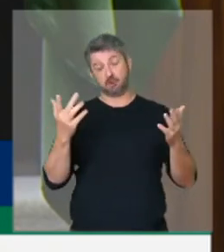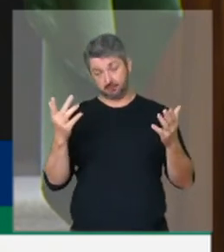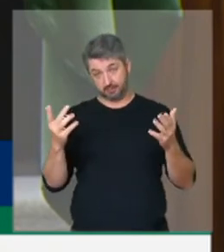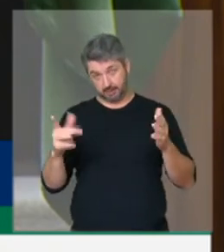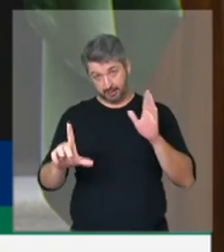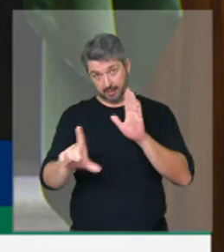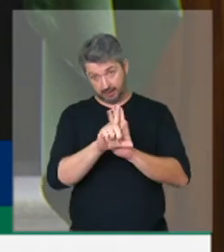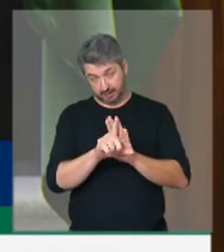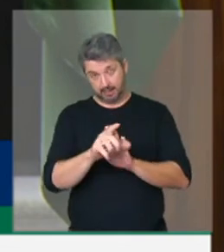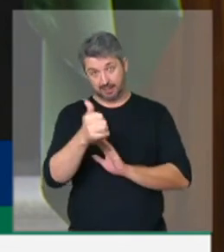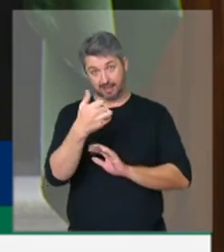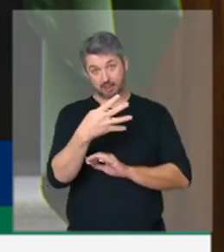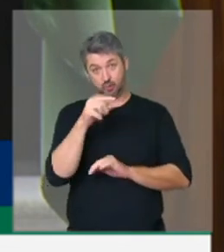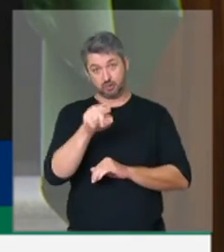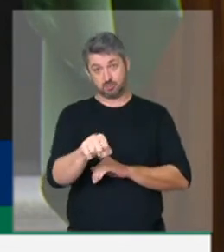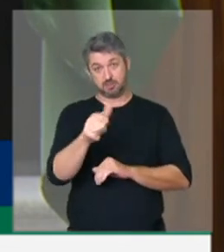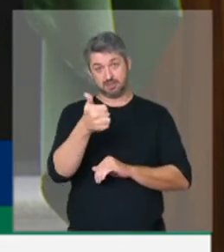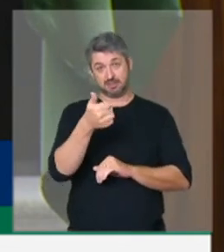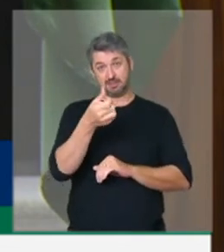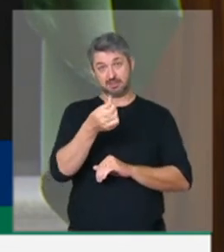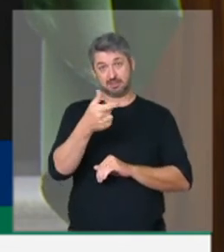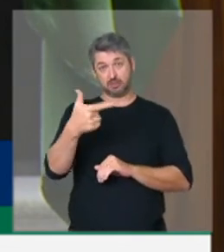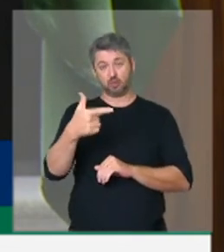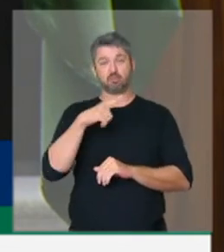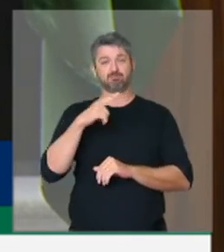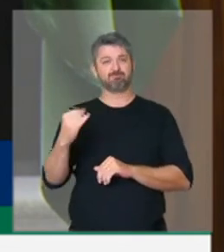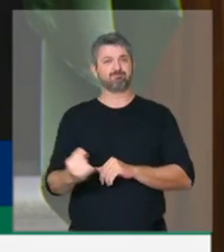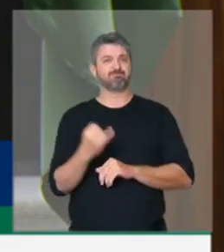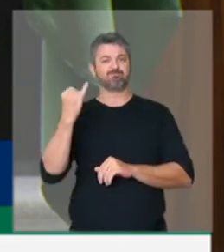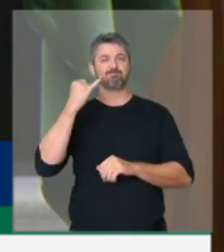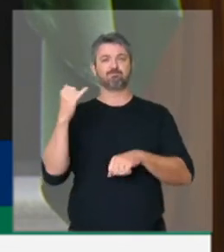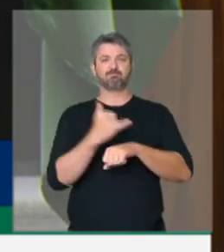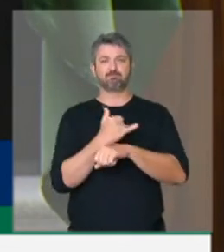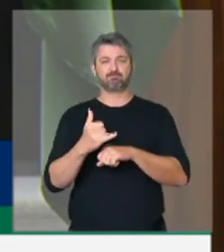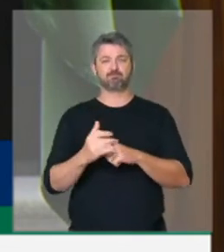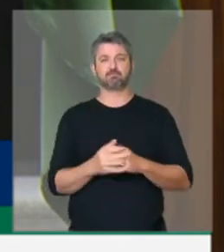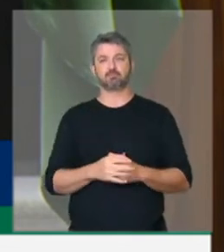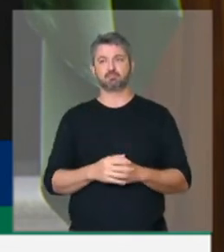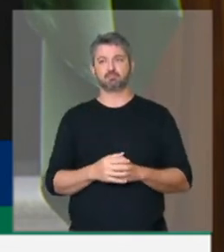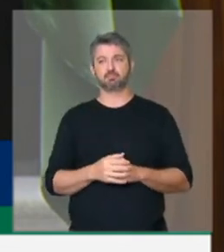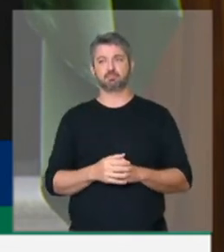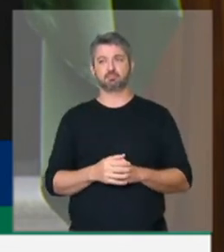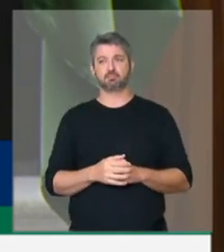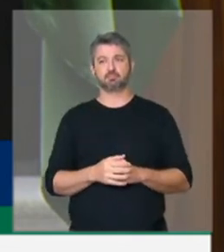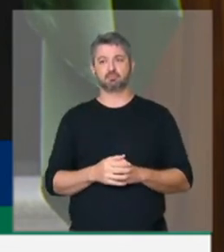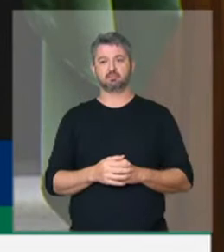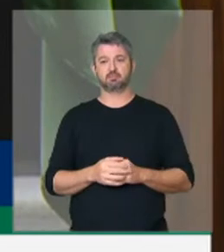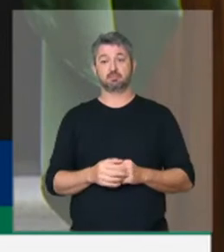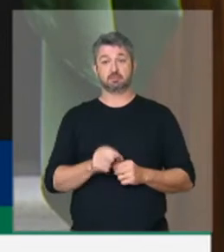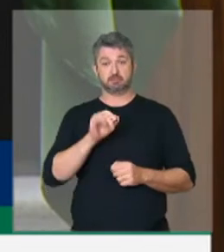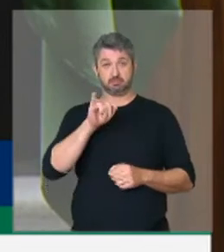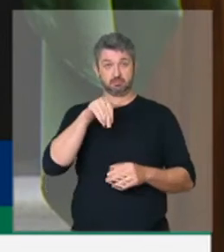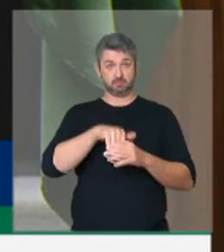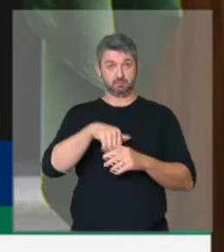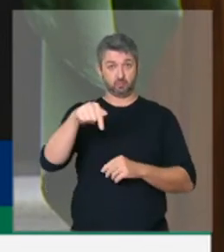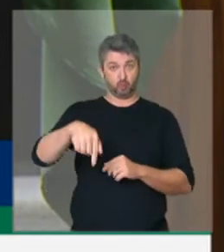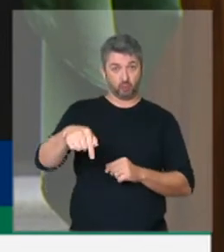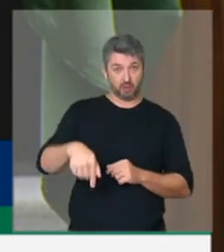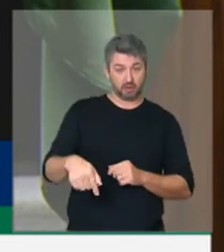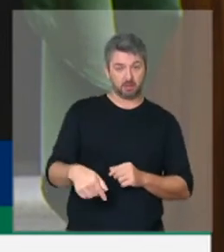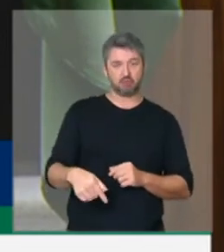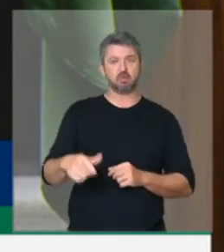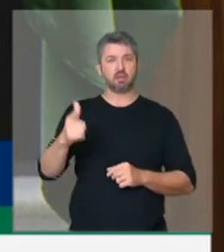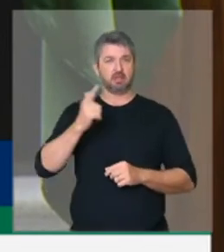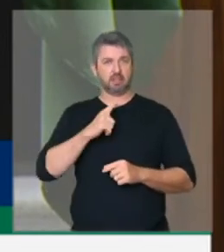lei 14.172 tem uma importância estratégica. Se essa casa votou e existe uma